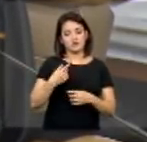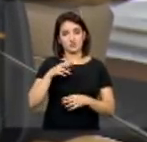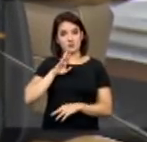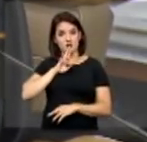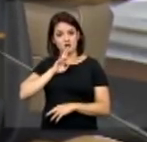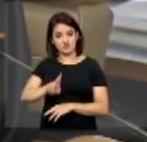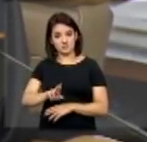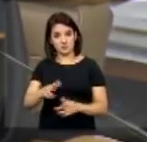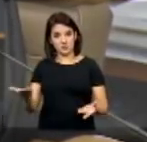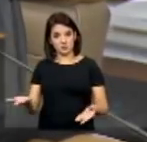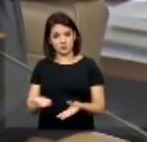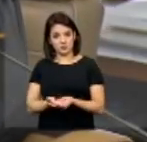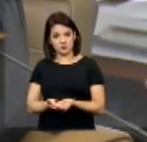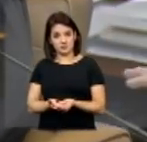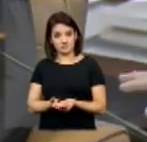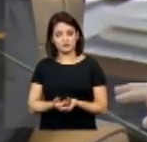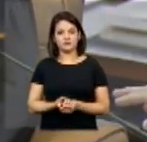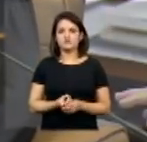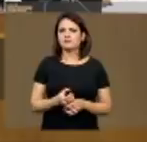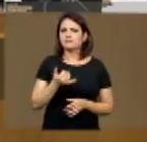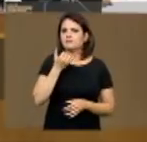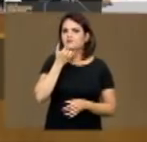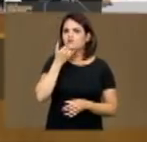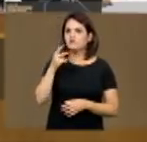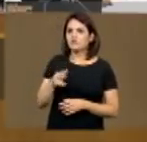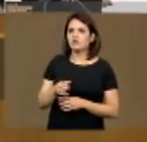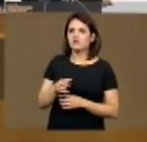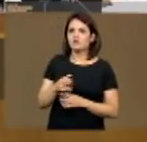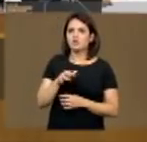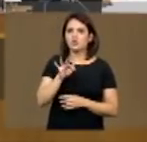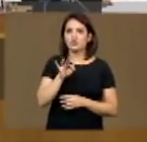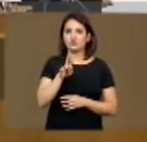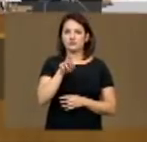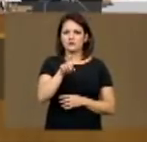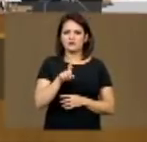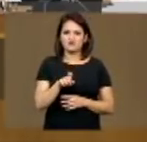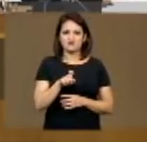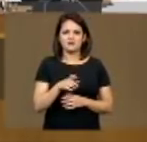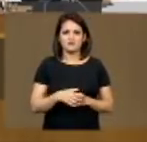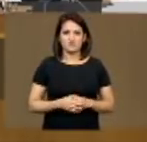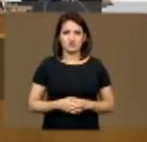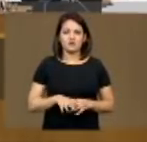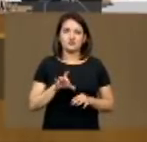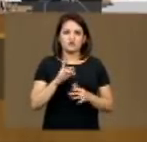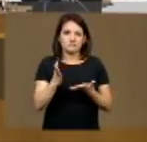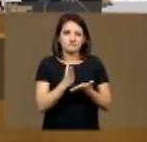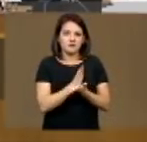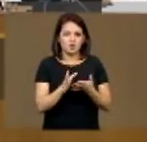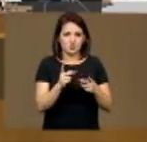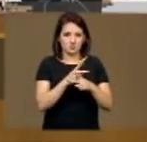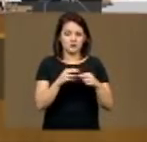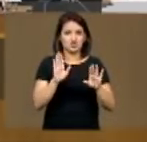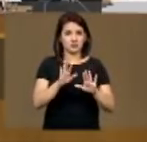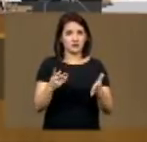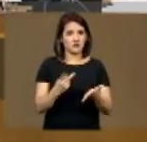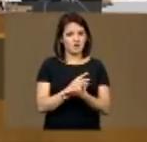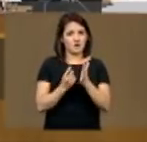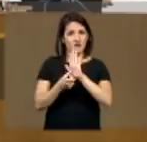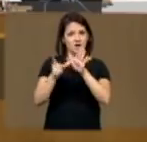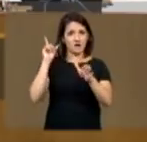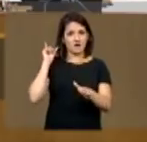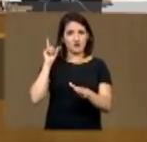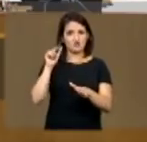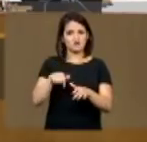não pois não basta de santi emitir sem dúvida é só me baseando em alguns precedentes que já ocorreram aqui